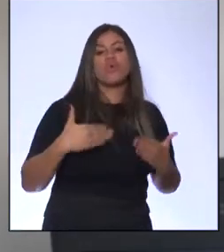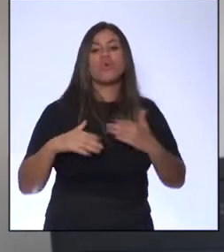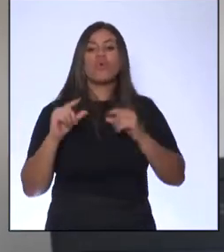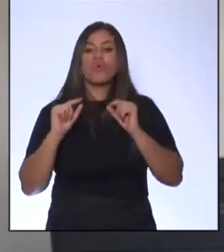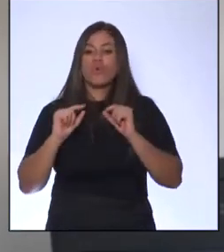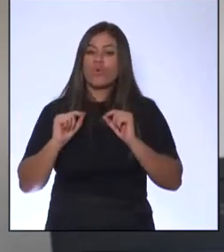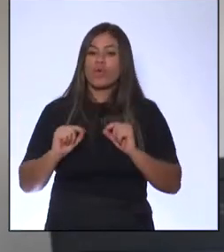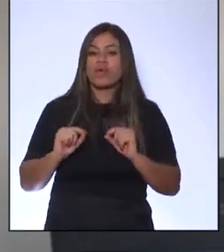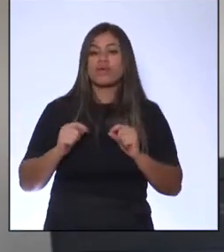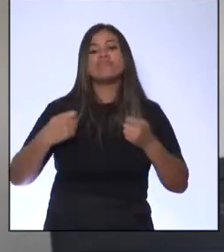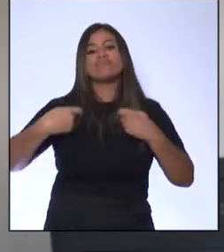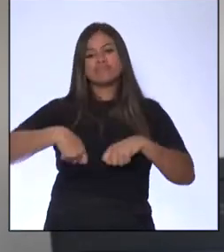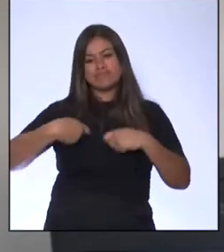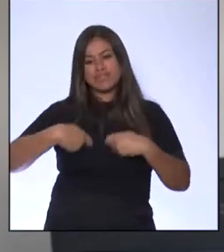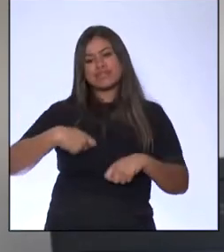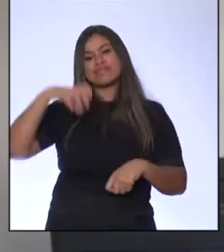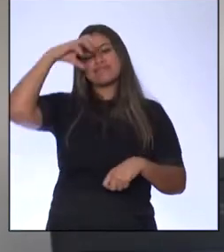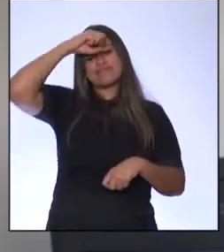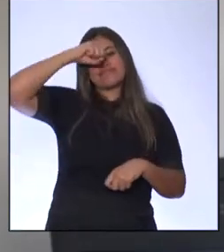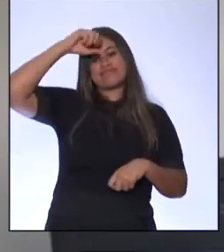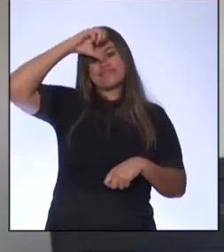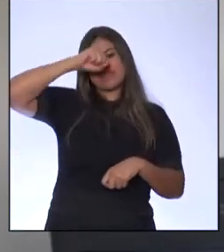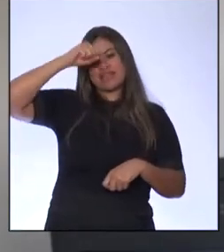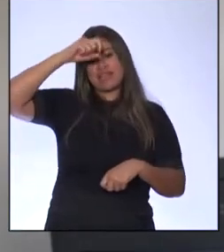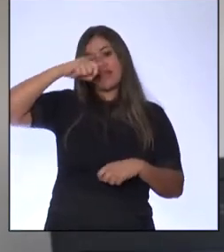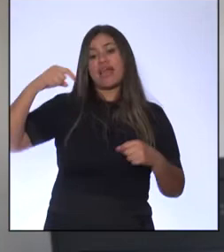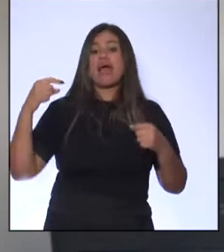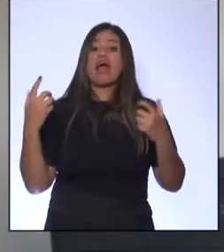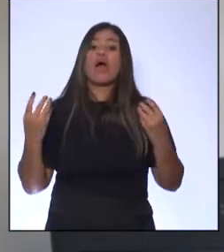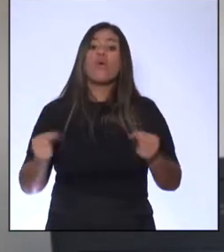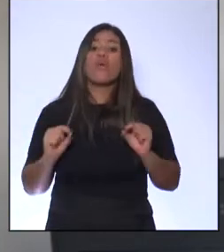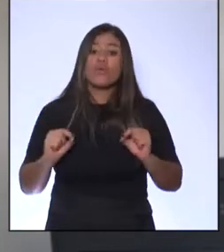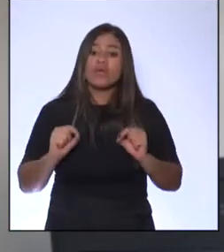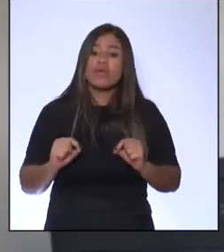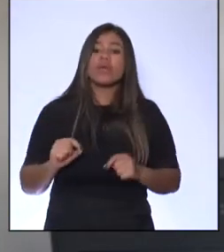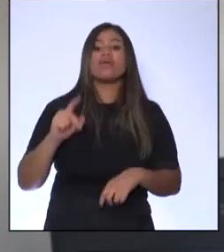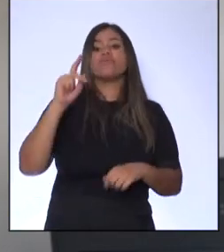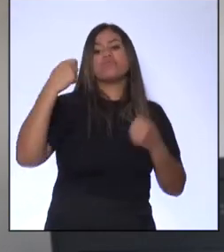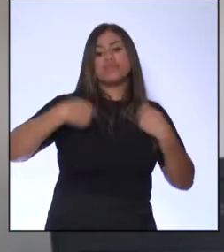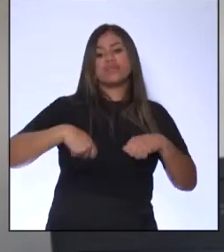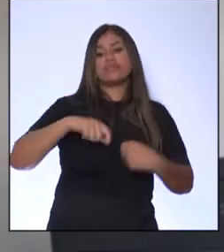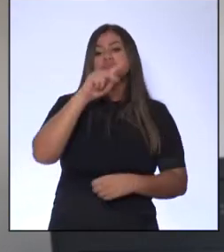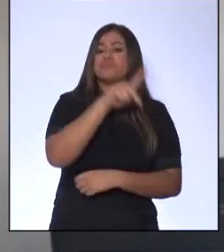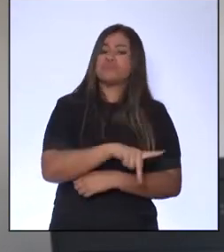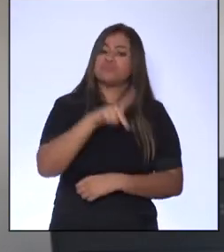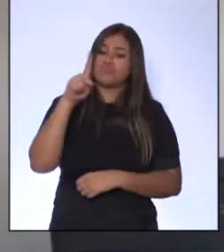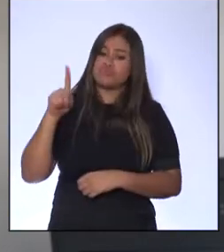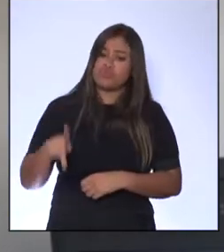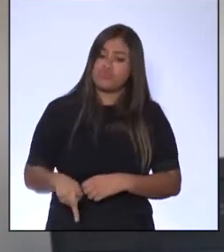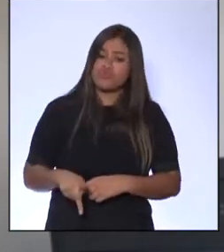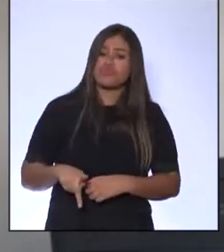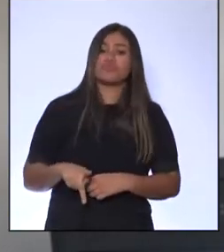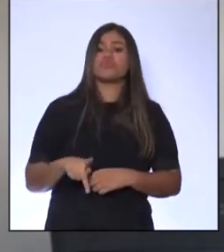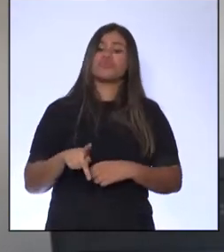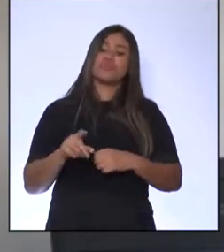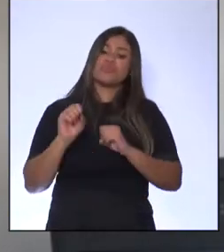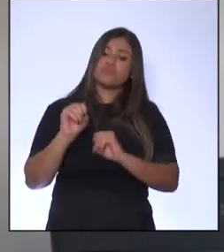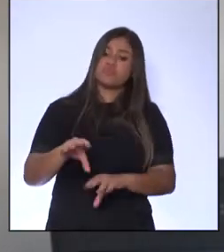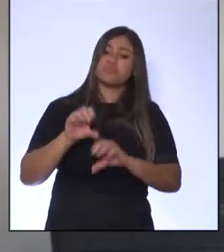de aprendizagem está ligada à qualidade do professor, o que dá uma